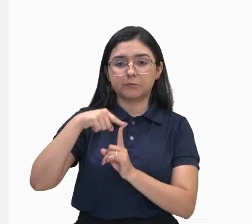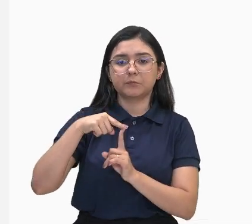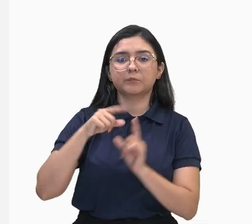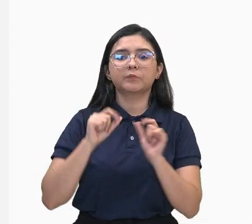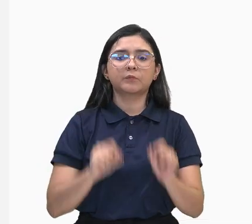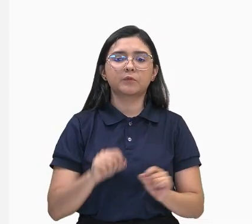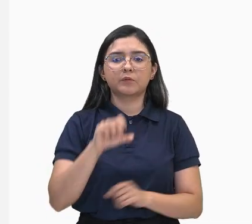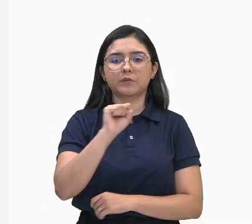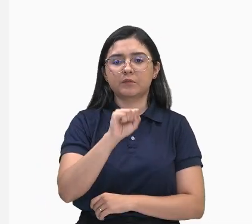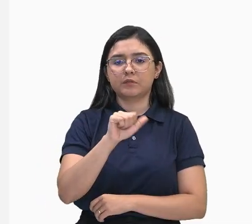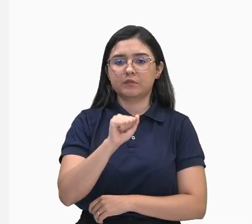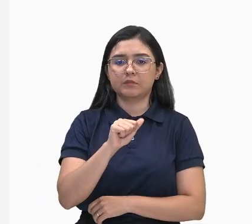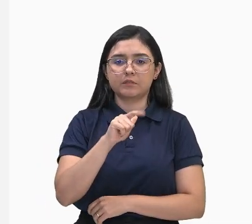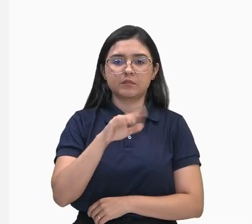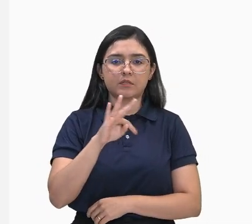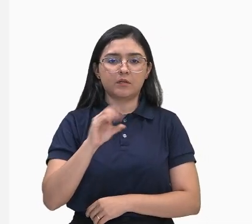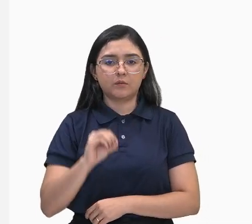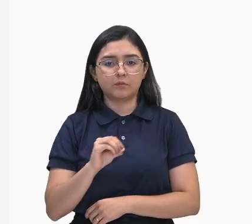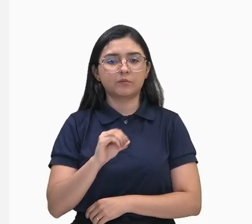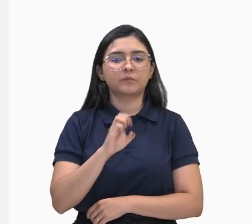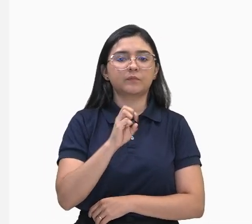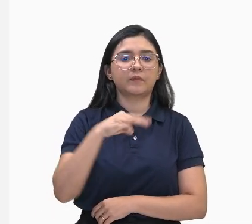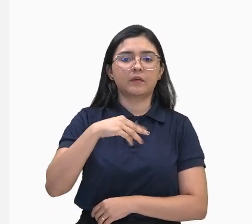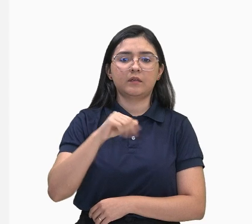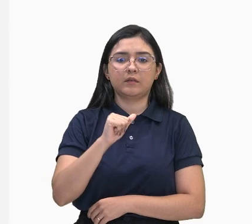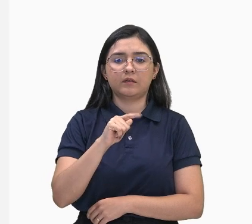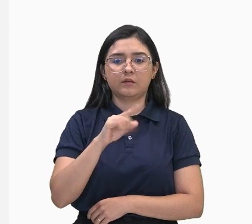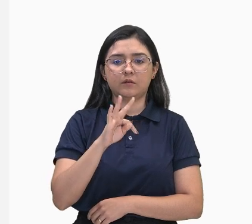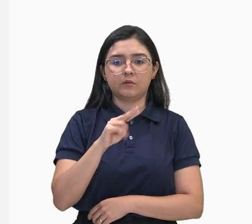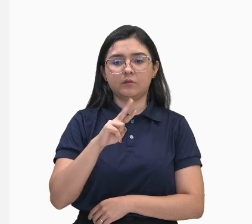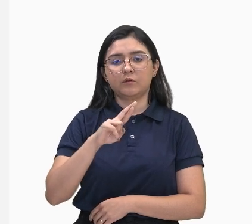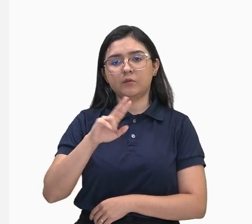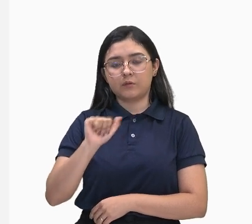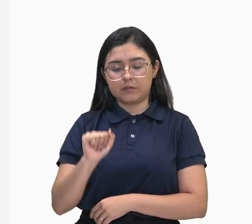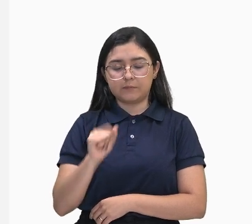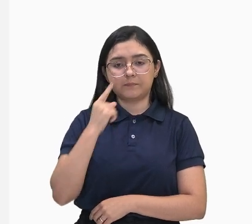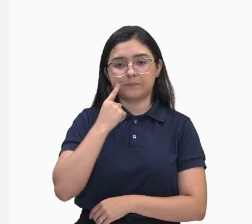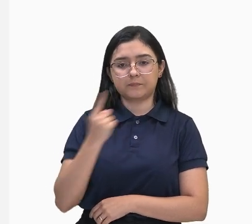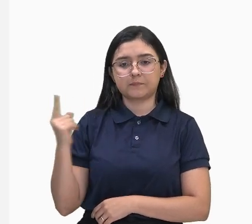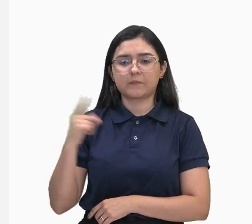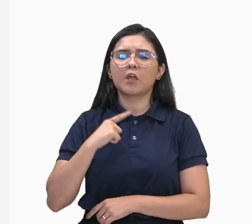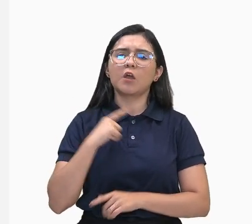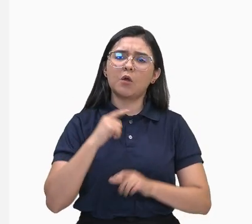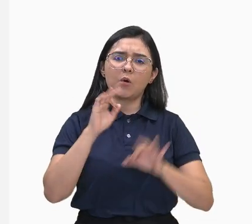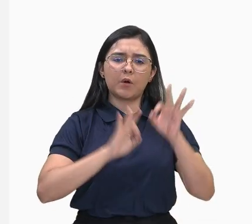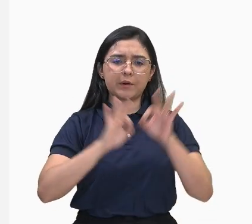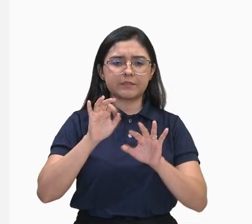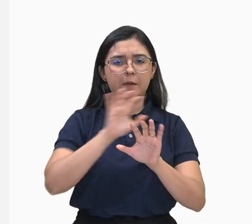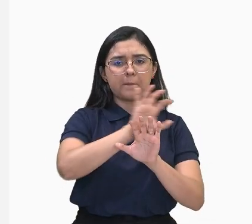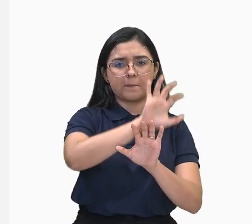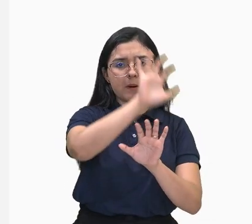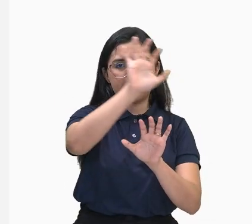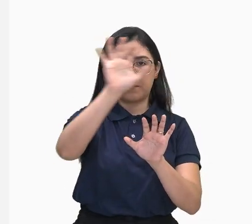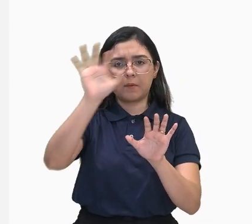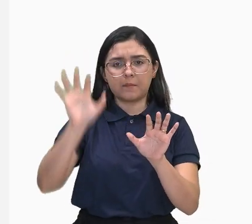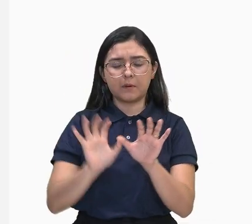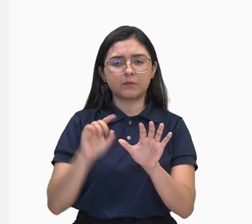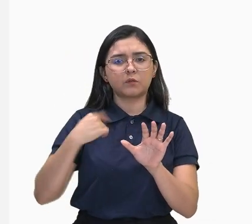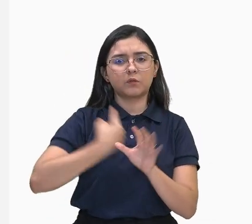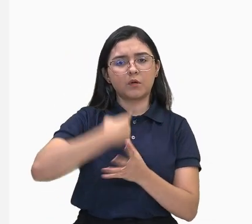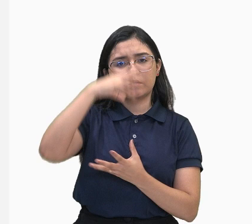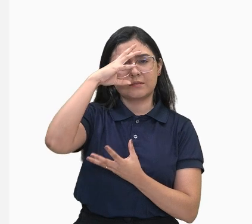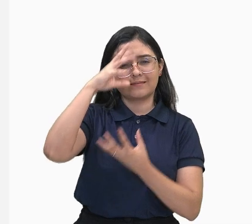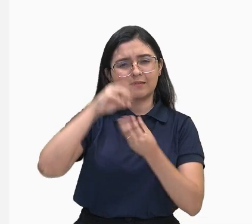o salto em altura. E aí, como o fluxograma mostra para nós, né, eu preparei essa animação para a gente entender de forma